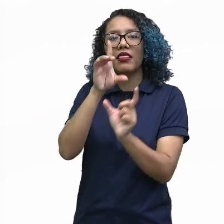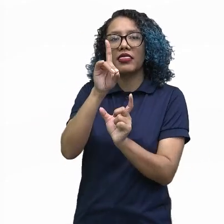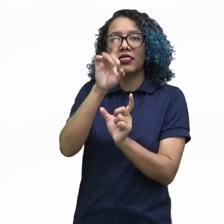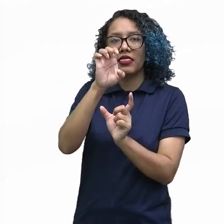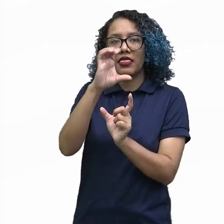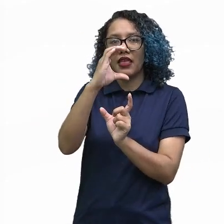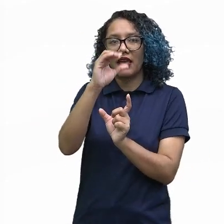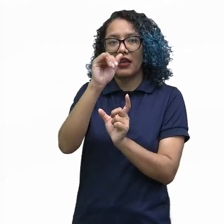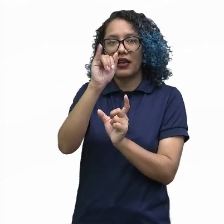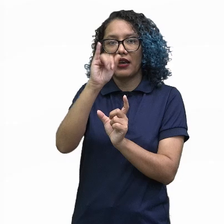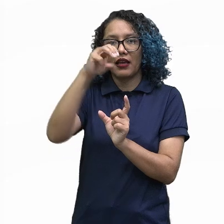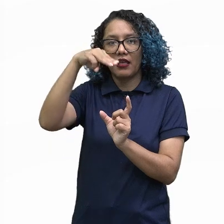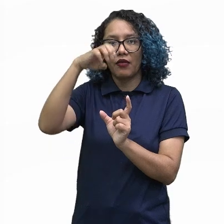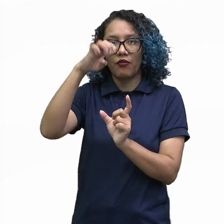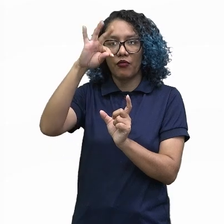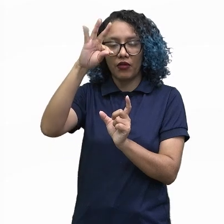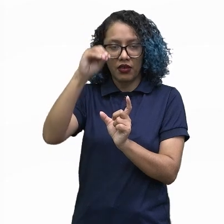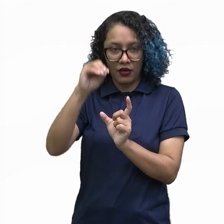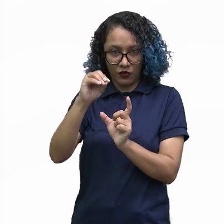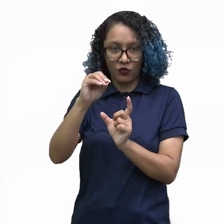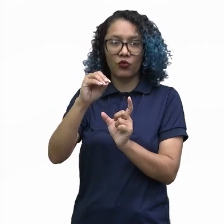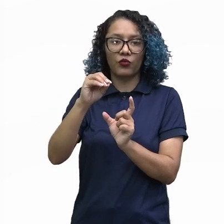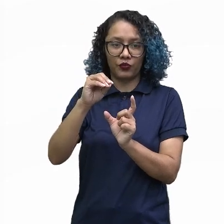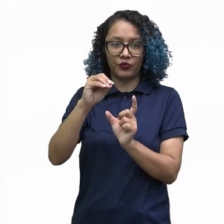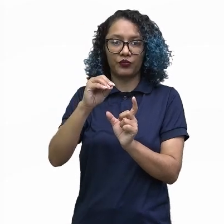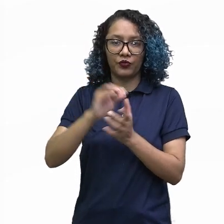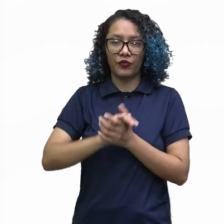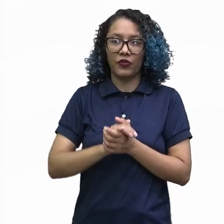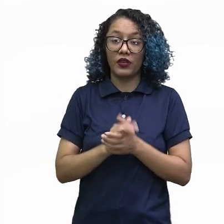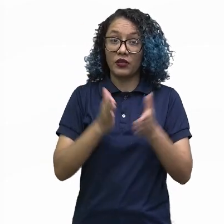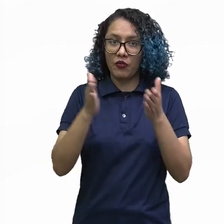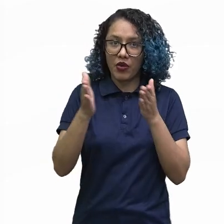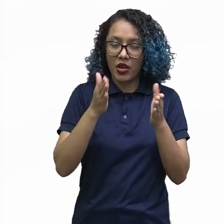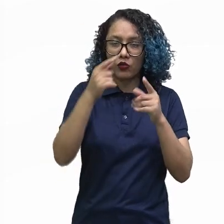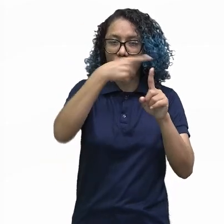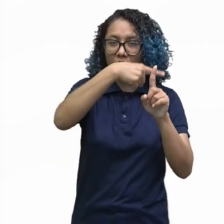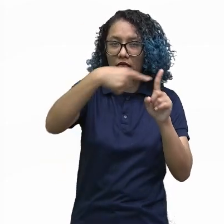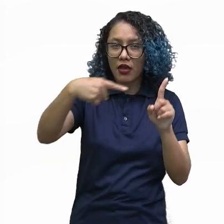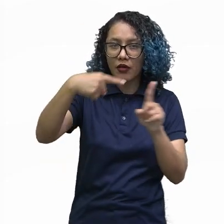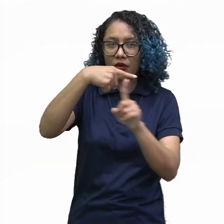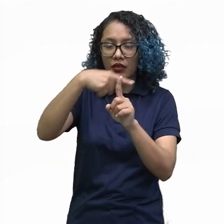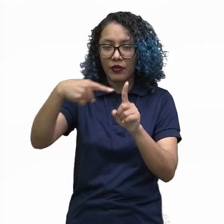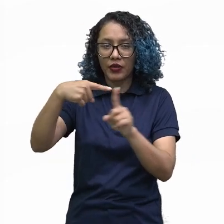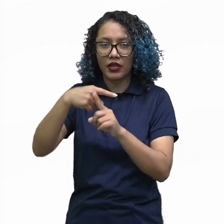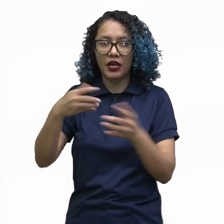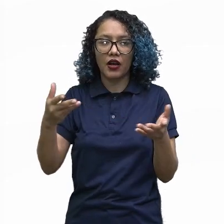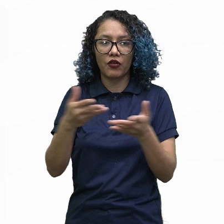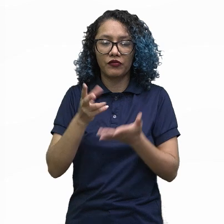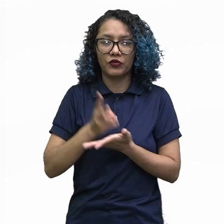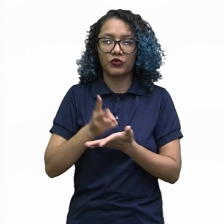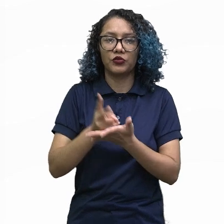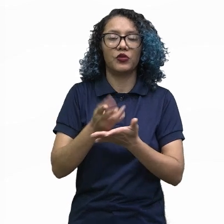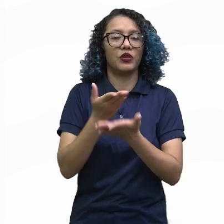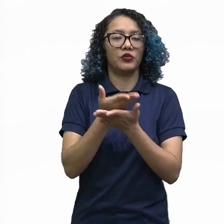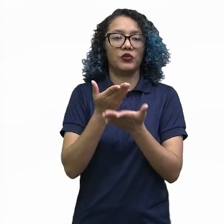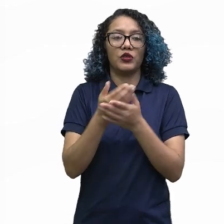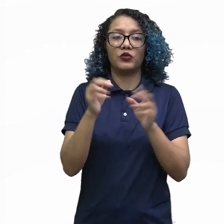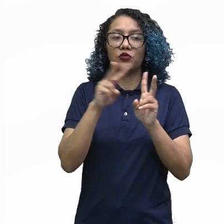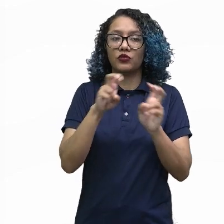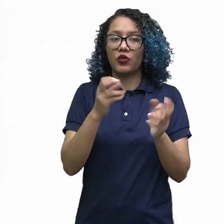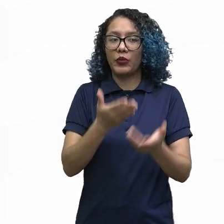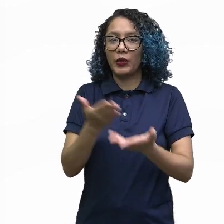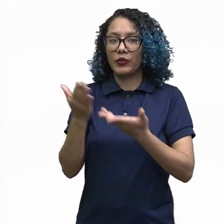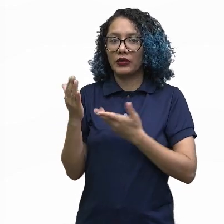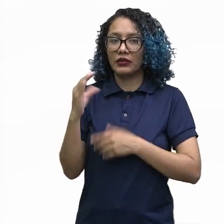pela metade durante o seu período de meia-vida. Agora a gente vai falar bastante do césio, tá? Quero reforçar com vocês,